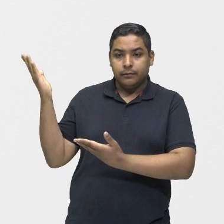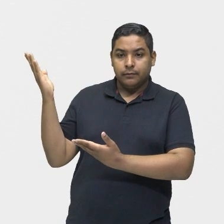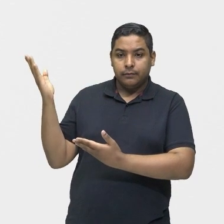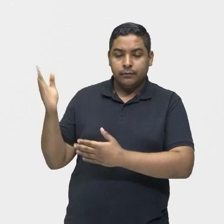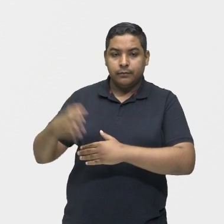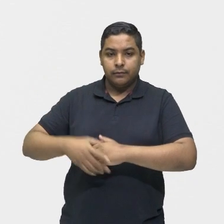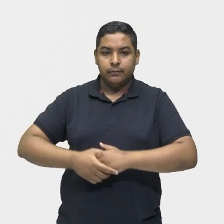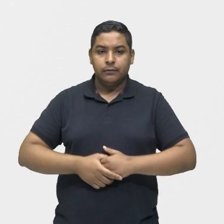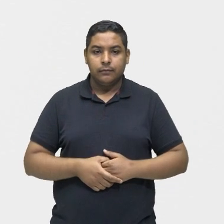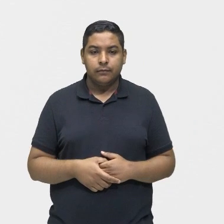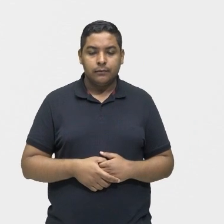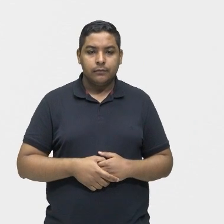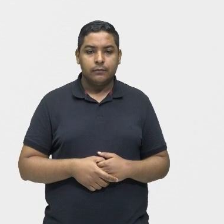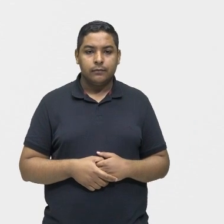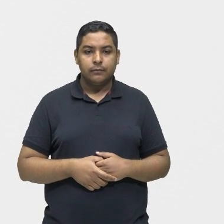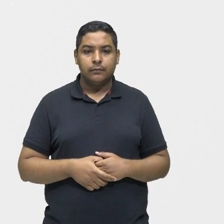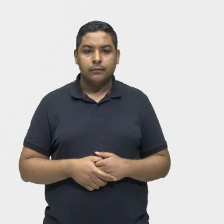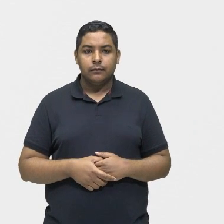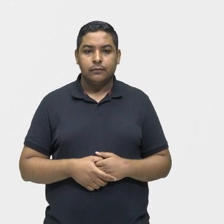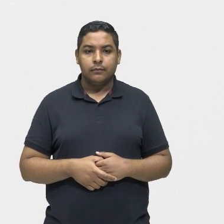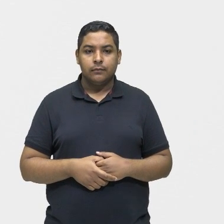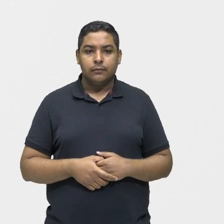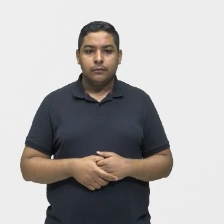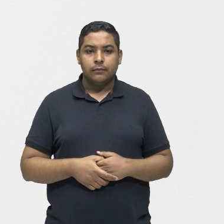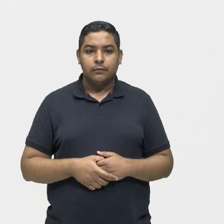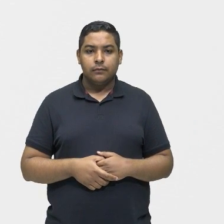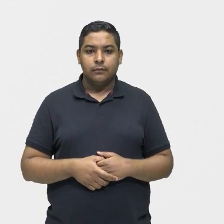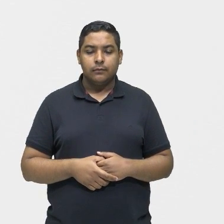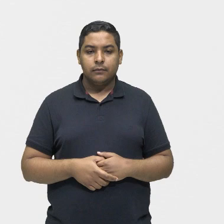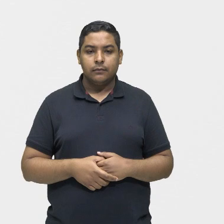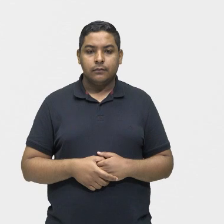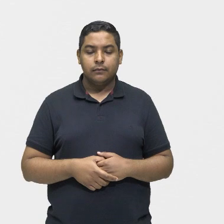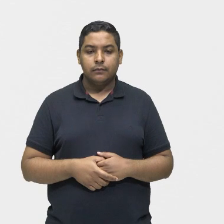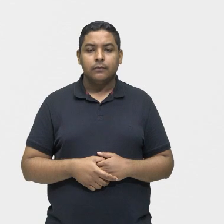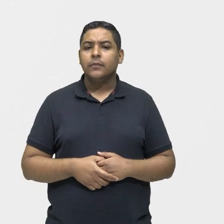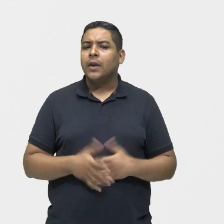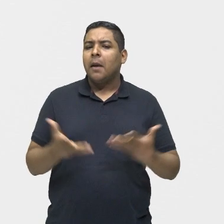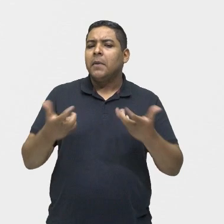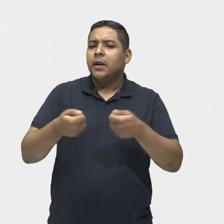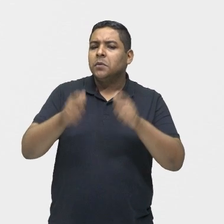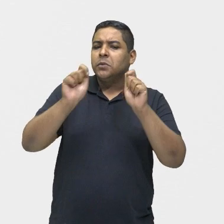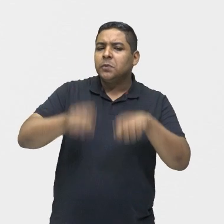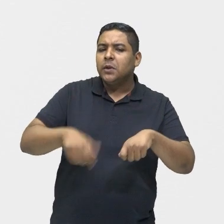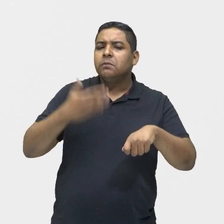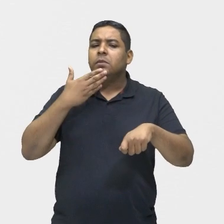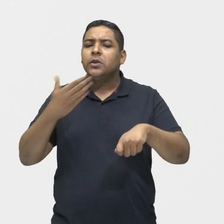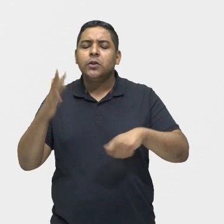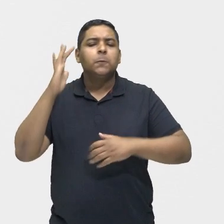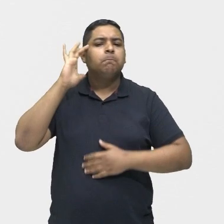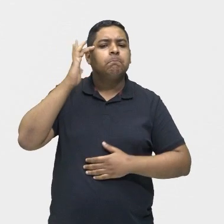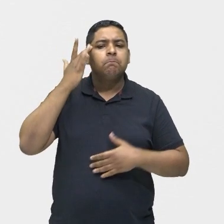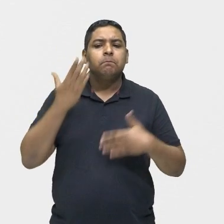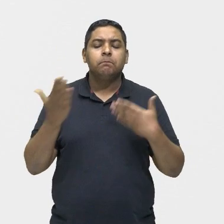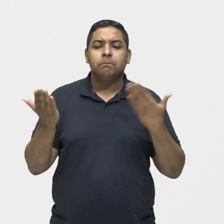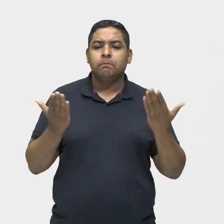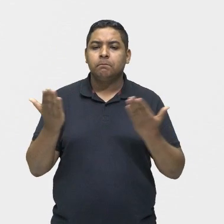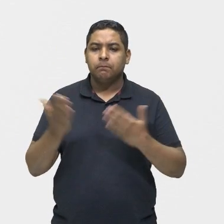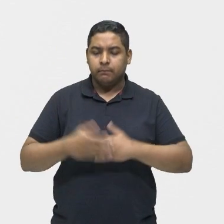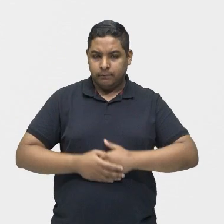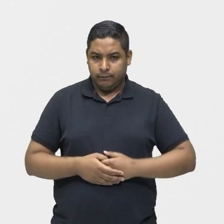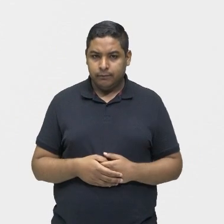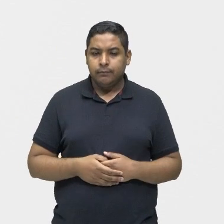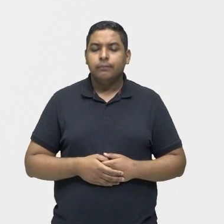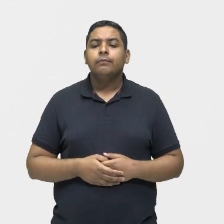was 3. Né? Então, ele expressa o quê? Habilidade, possibilidade, pedido, dedução. Né? As respostas